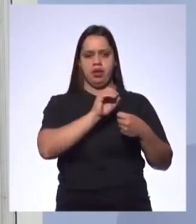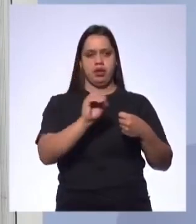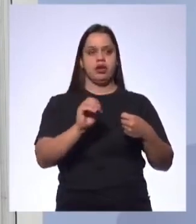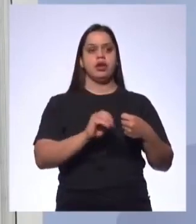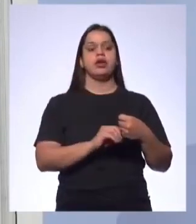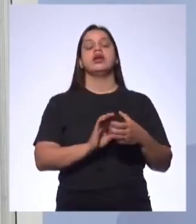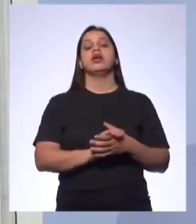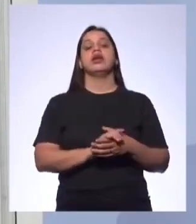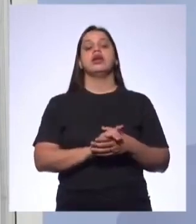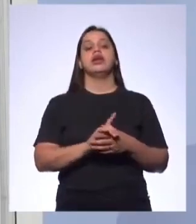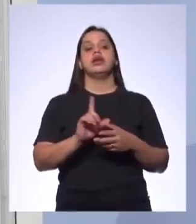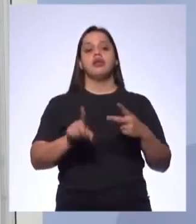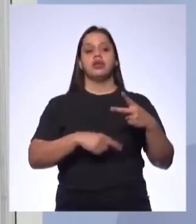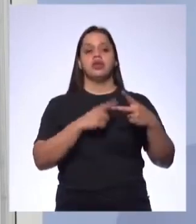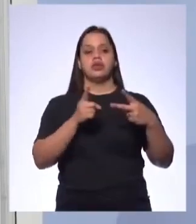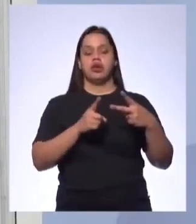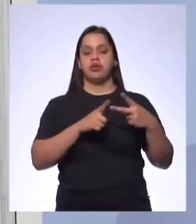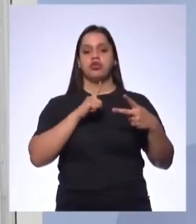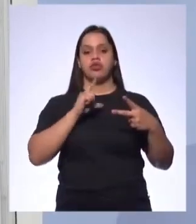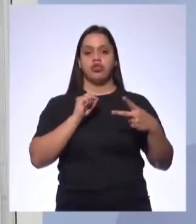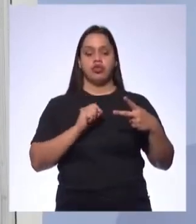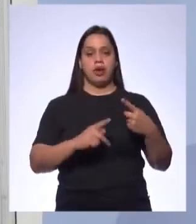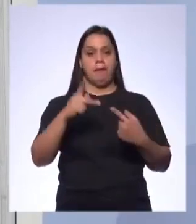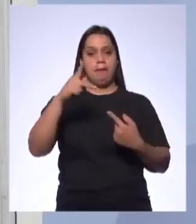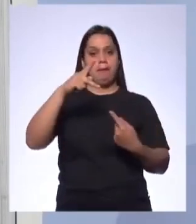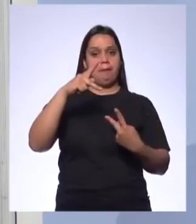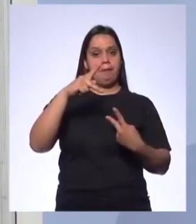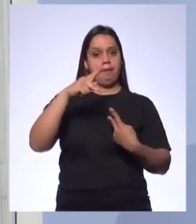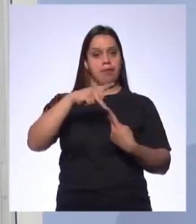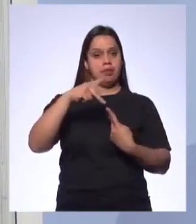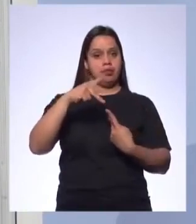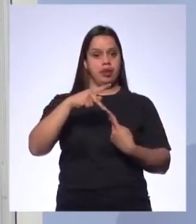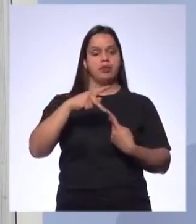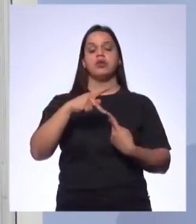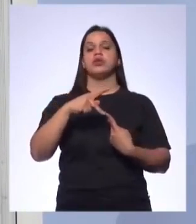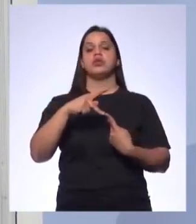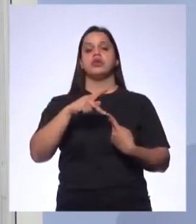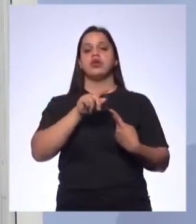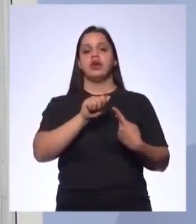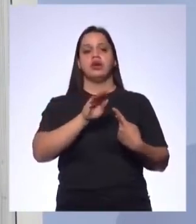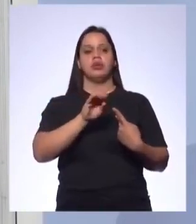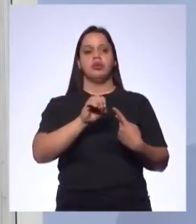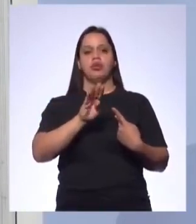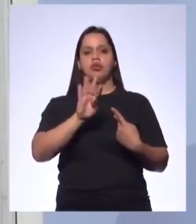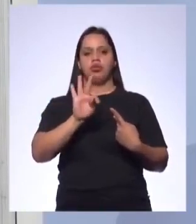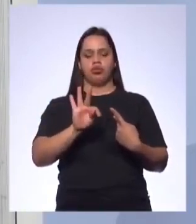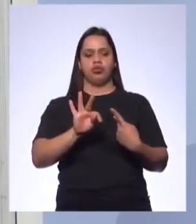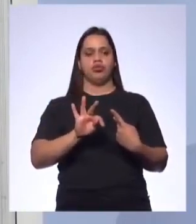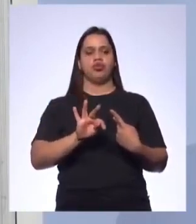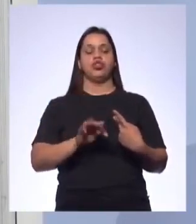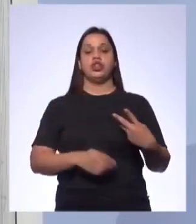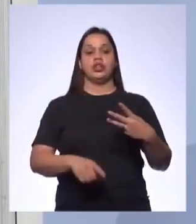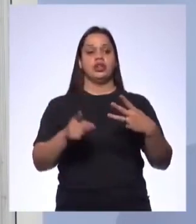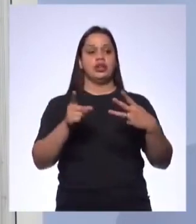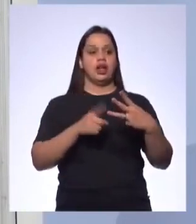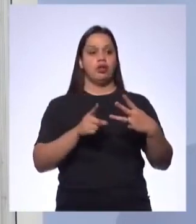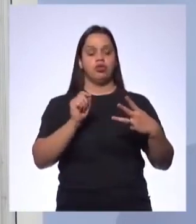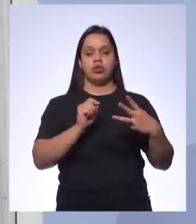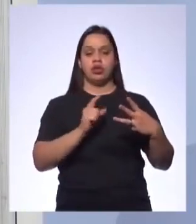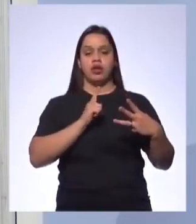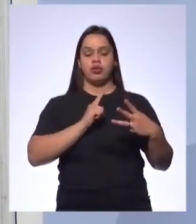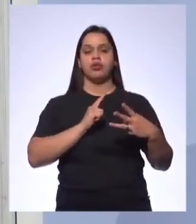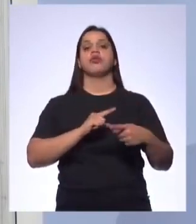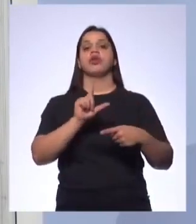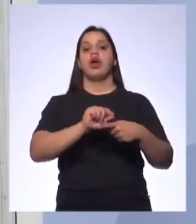na segunda questão, eu tinha a preposição about. It is about, que era sobre o assunto. E na última, eu tenho o artigo indefinido